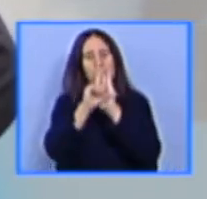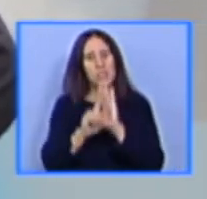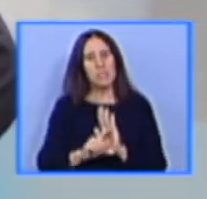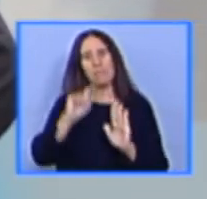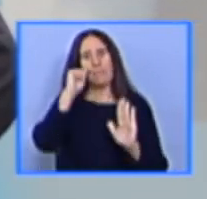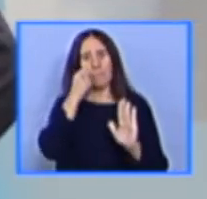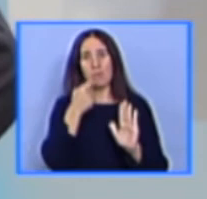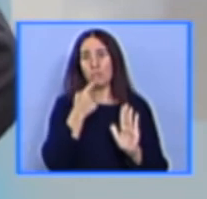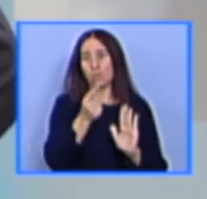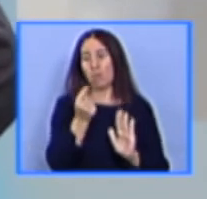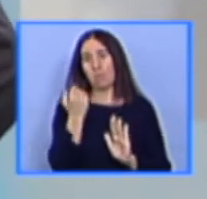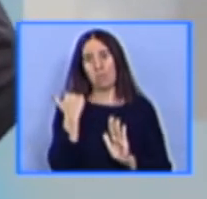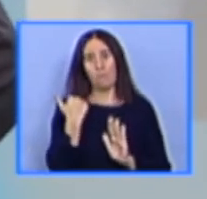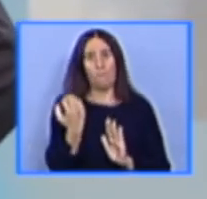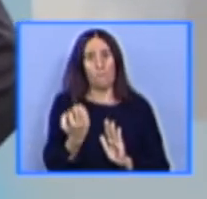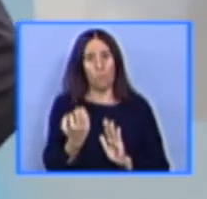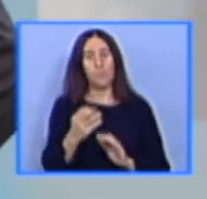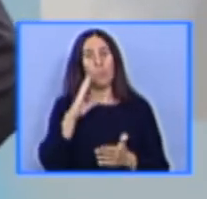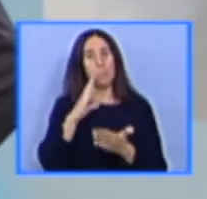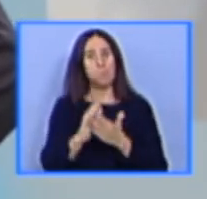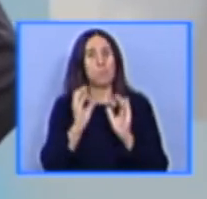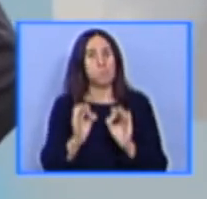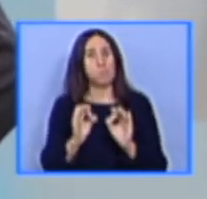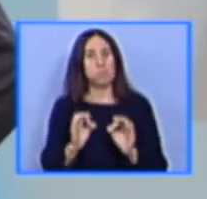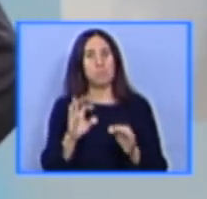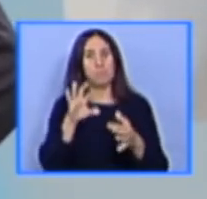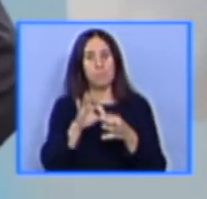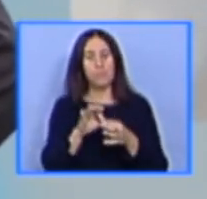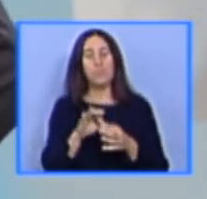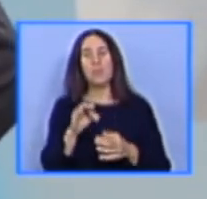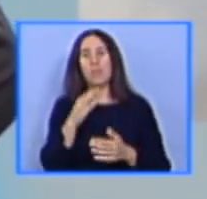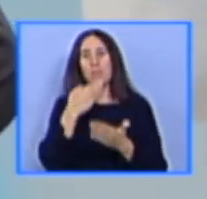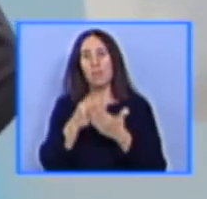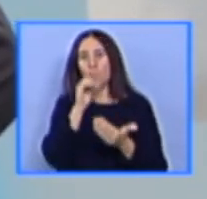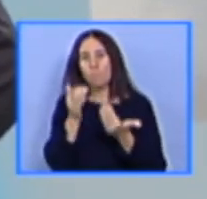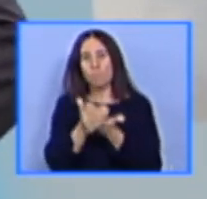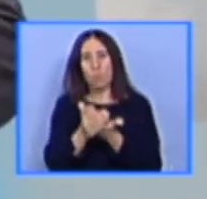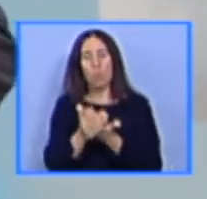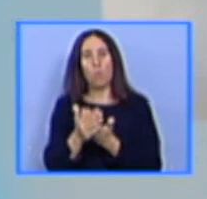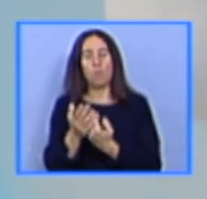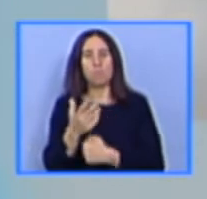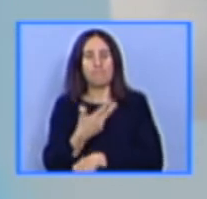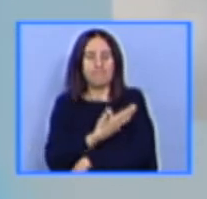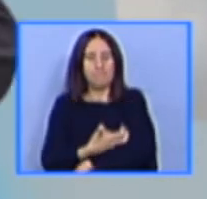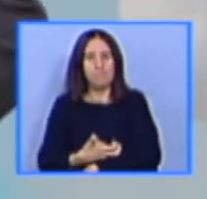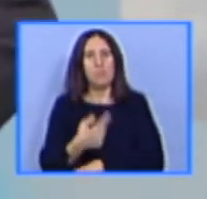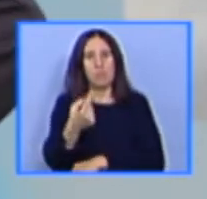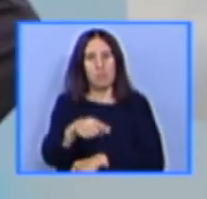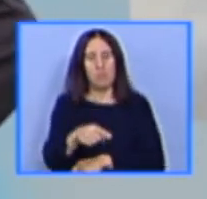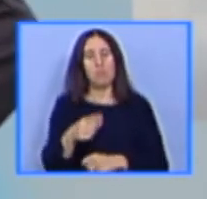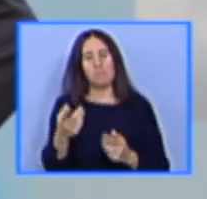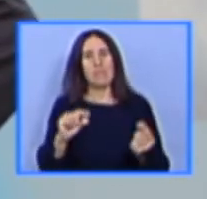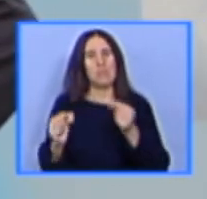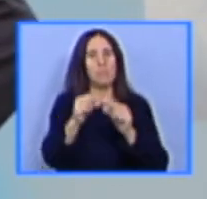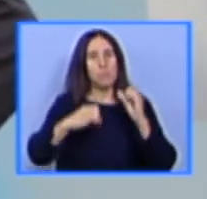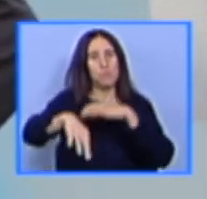fazíamos referência há pouco. E, por fim, e concretamente, em relação à questão da eutanásia, que é um debate que está aí na sociedade portuguesa, sabemos que já existe um projeto de lei